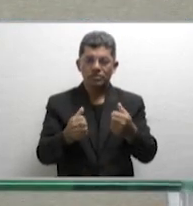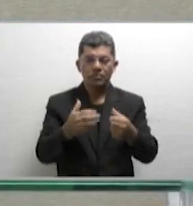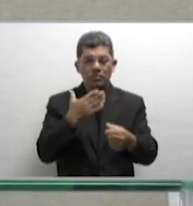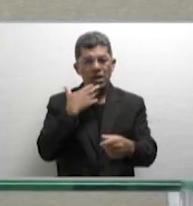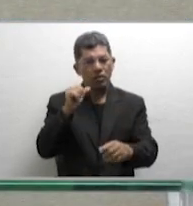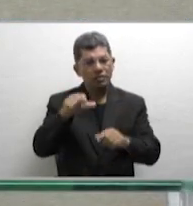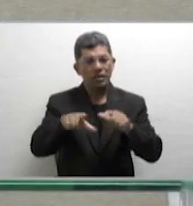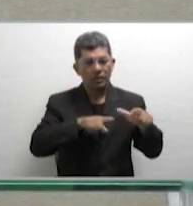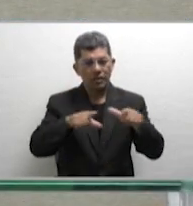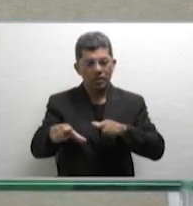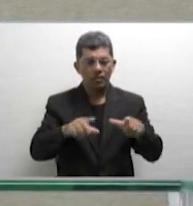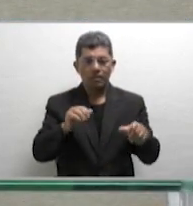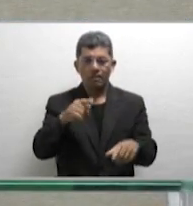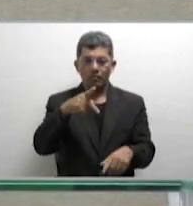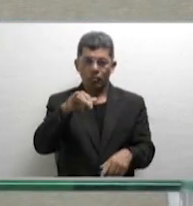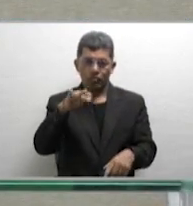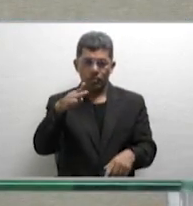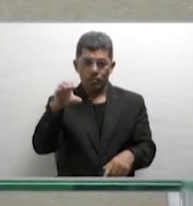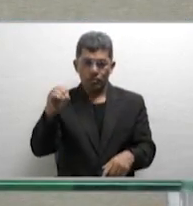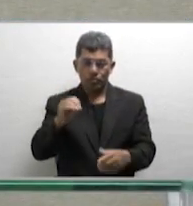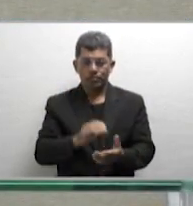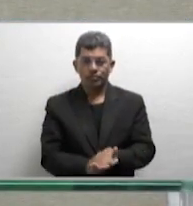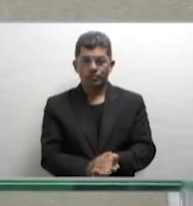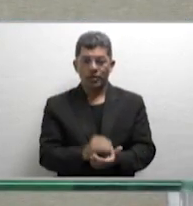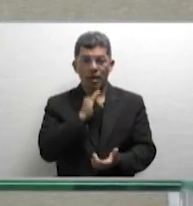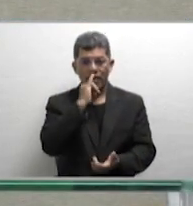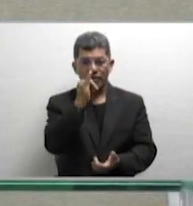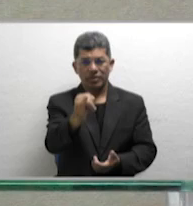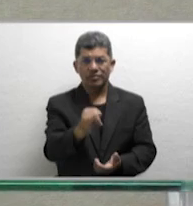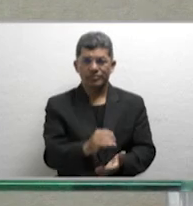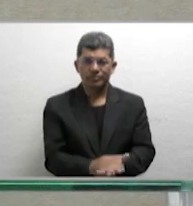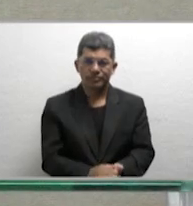públicos, e dizer que